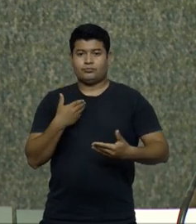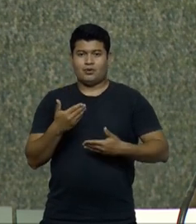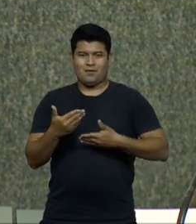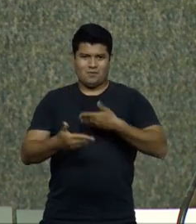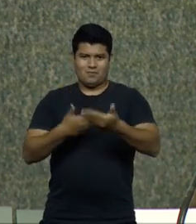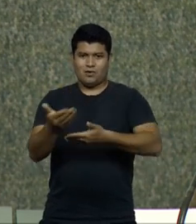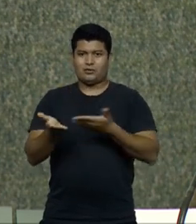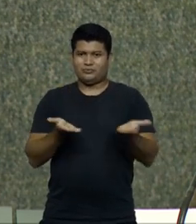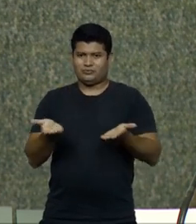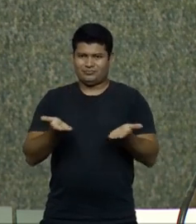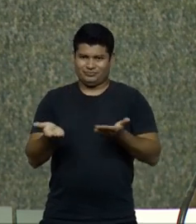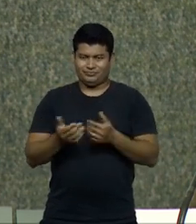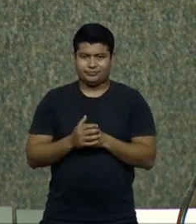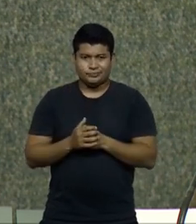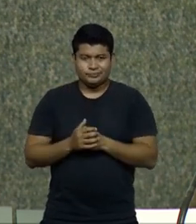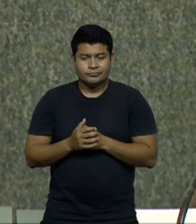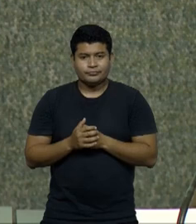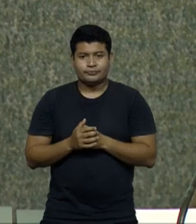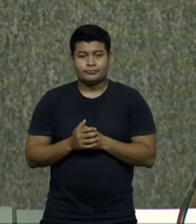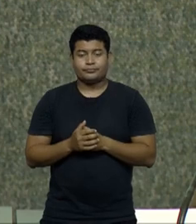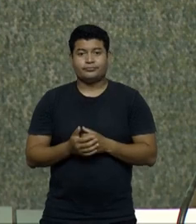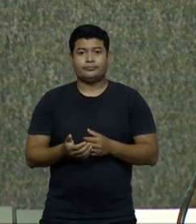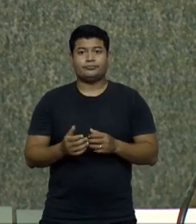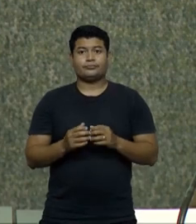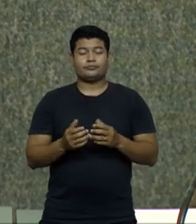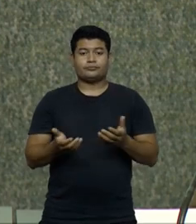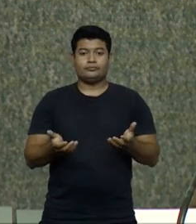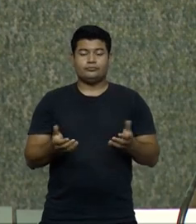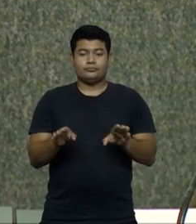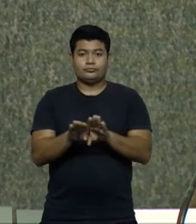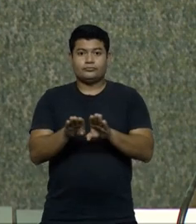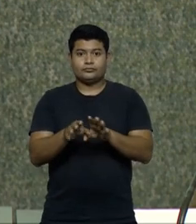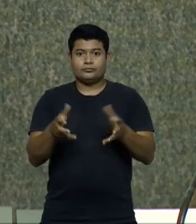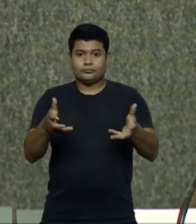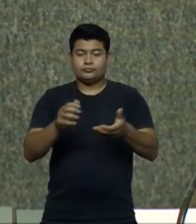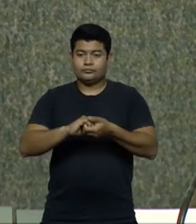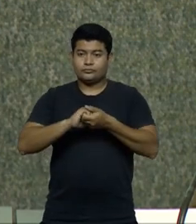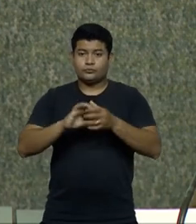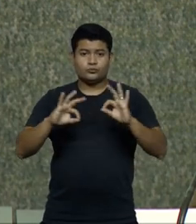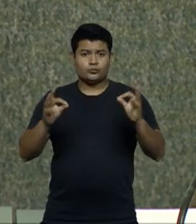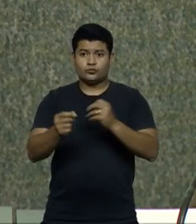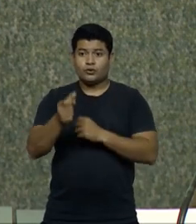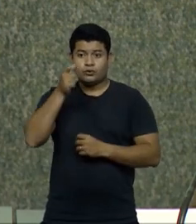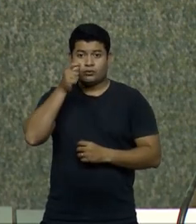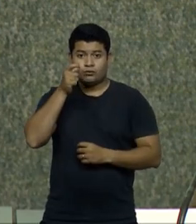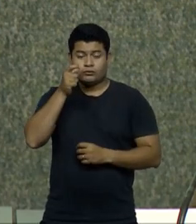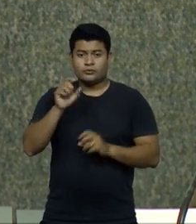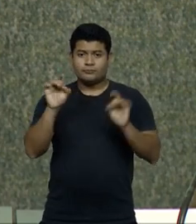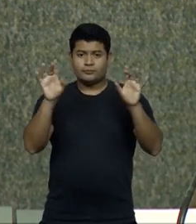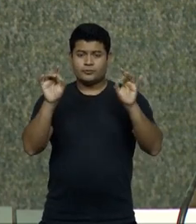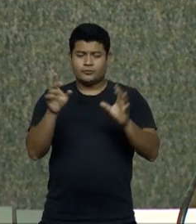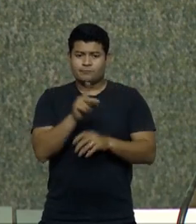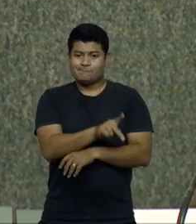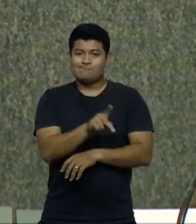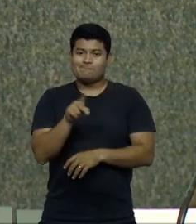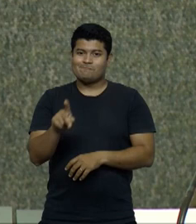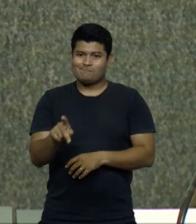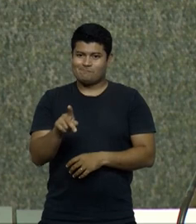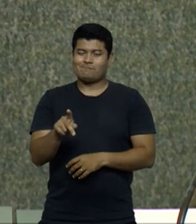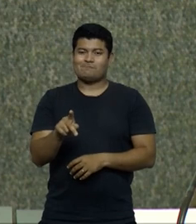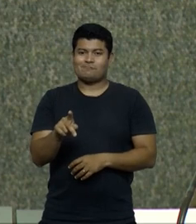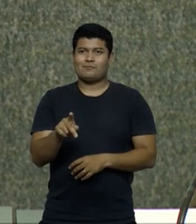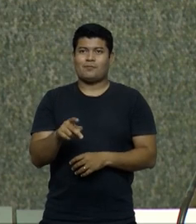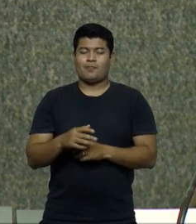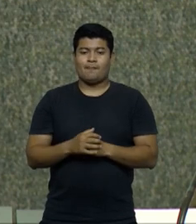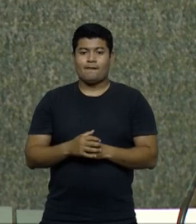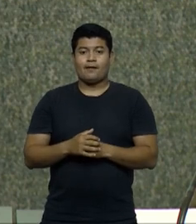cumprimentar por fim a todos que nos assistem né a todos e todas em especial aos nossos professores e os professores